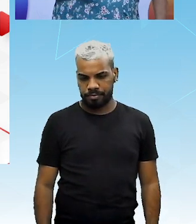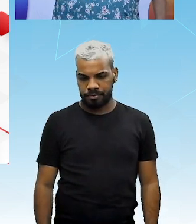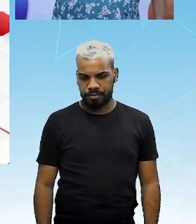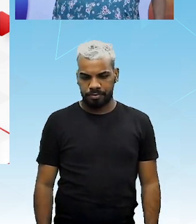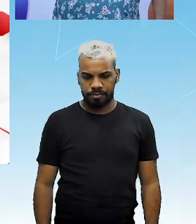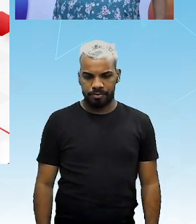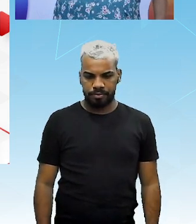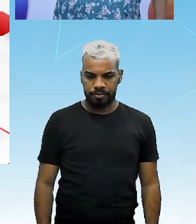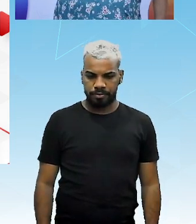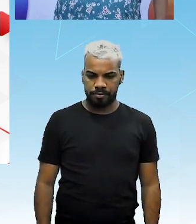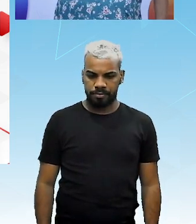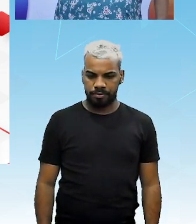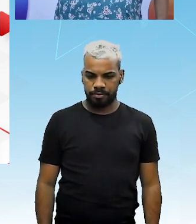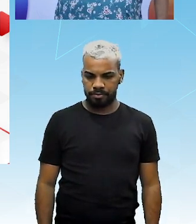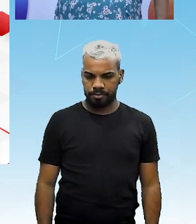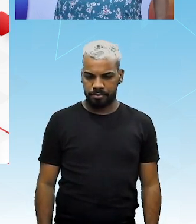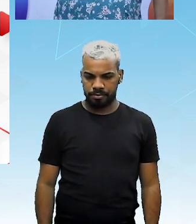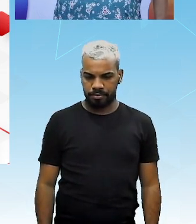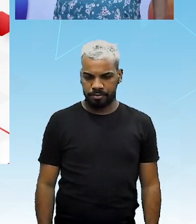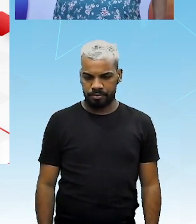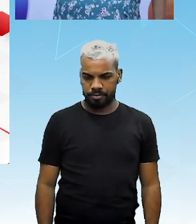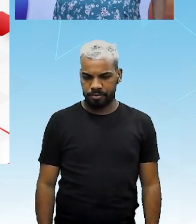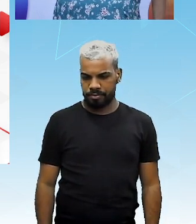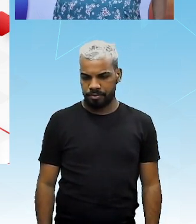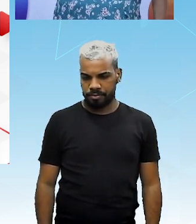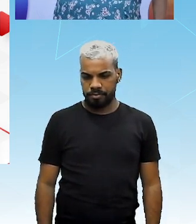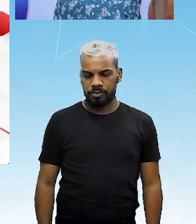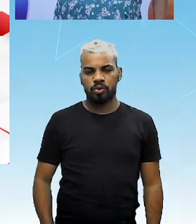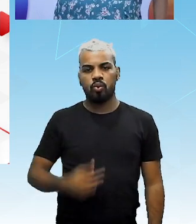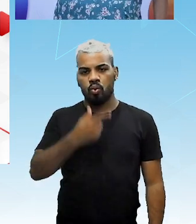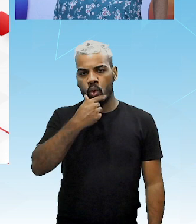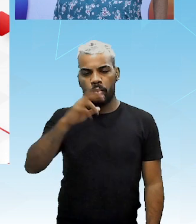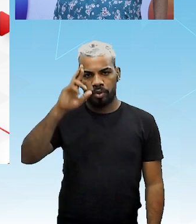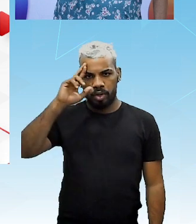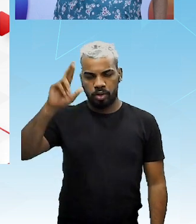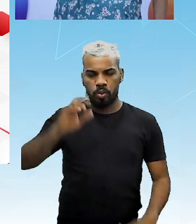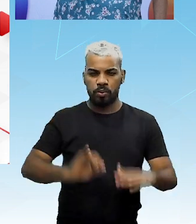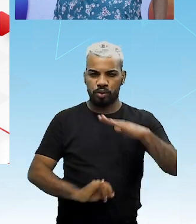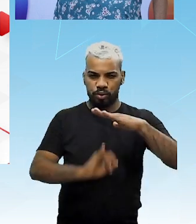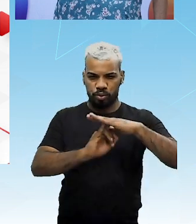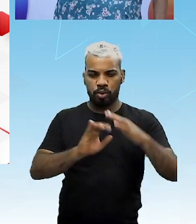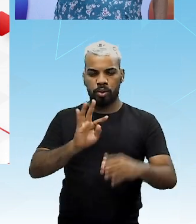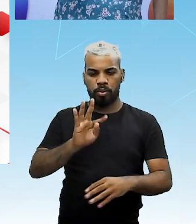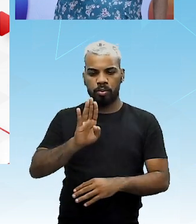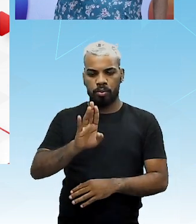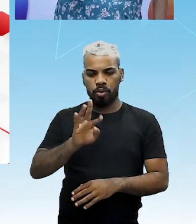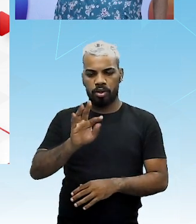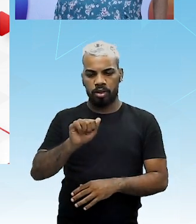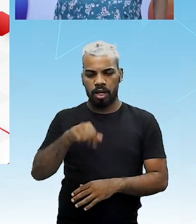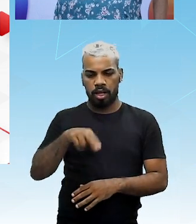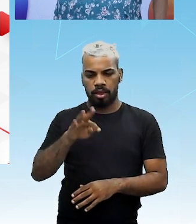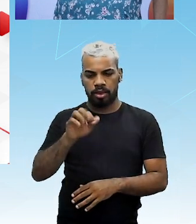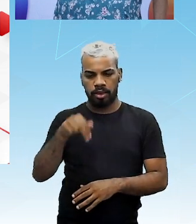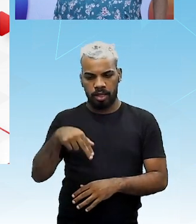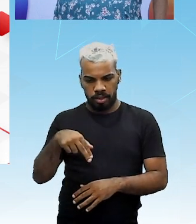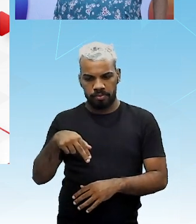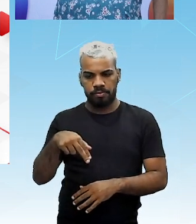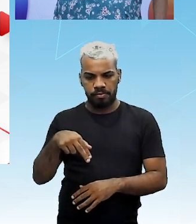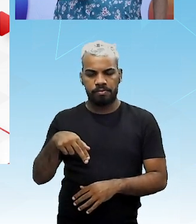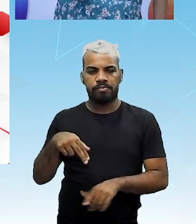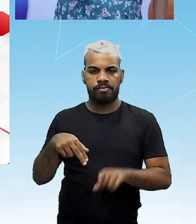The director of the Butantan Institute, o diretor do Butantan, do Instituto Butantan, Dimas Covas, said